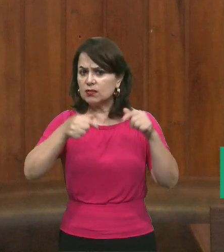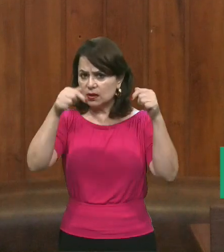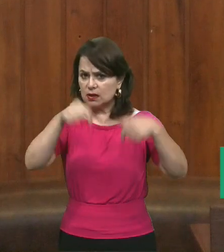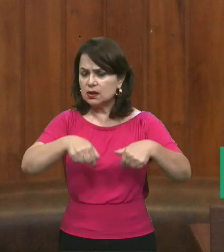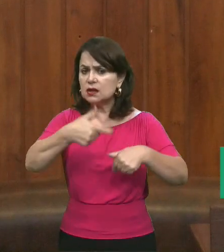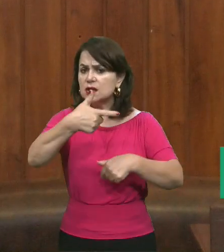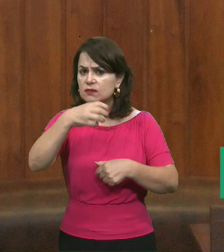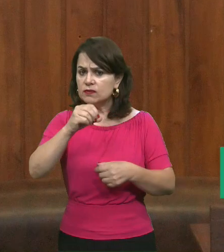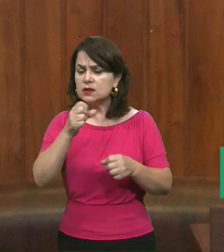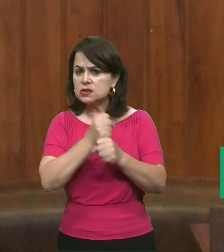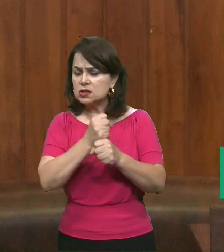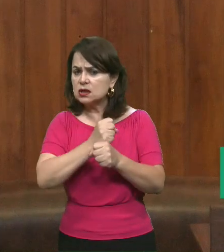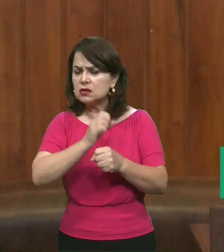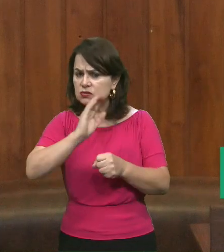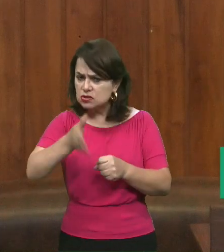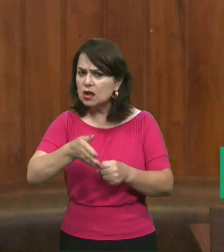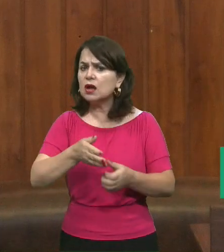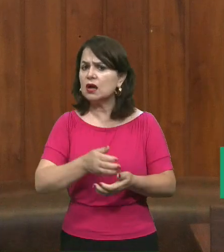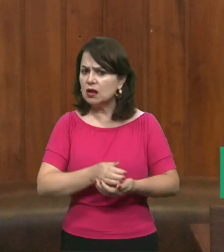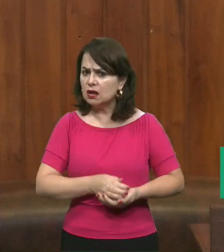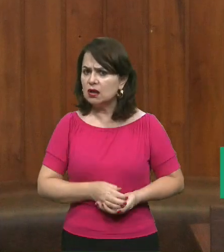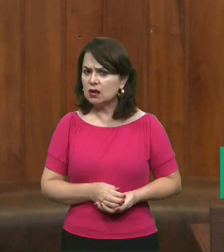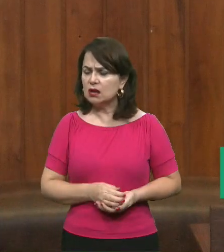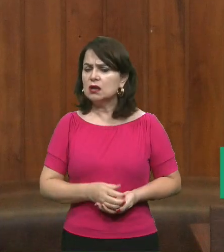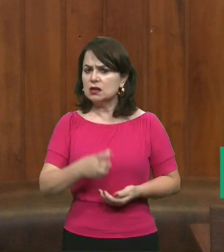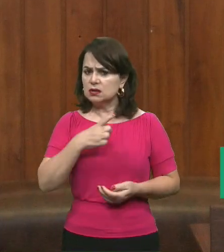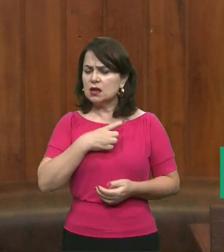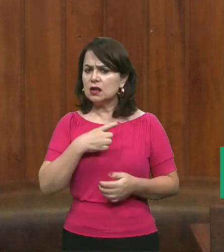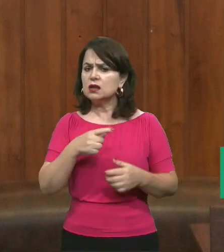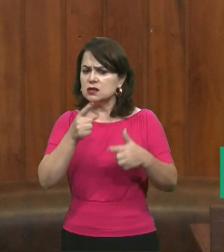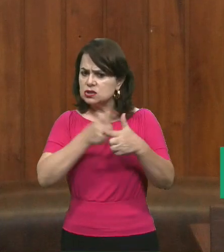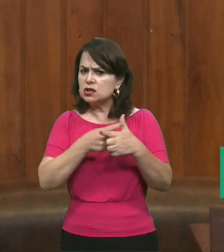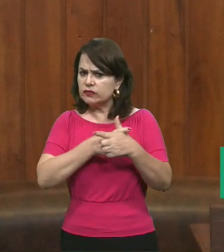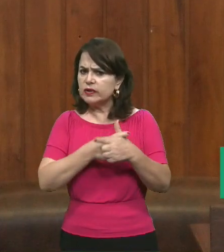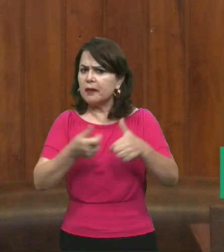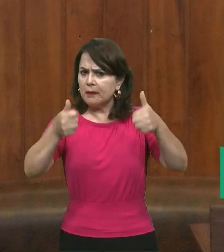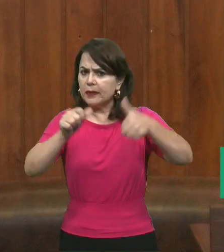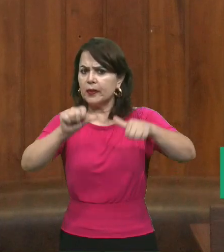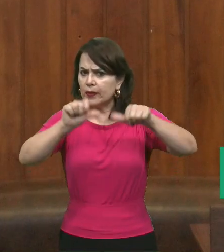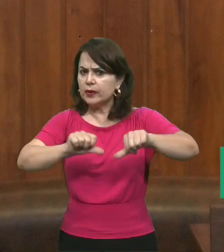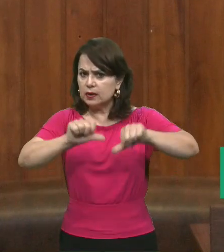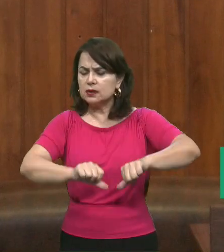aqui tinha, nem barba tinha, e a nossa dívida vem aumentando,